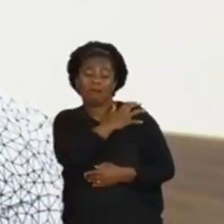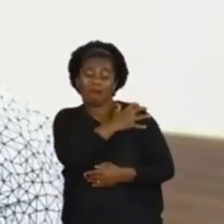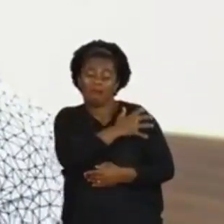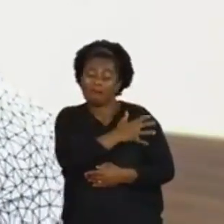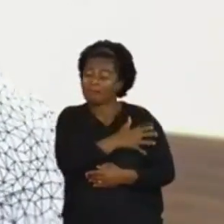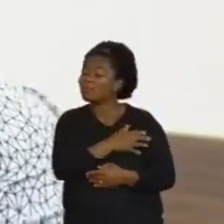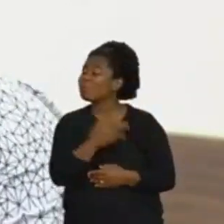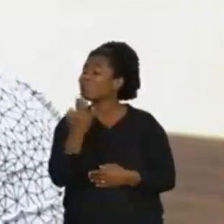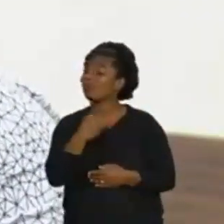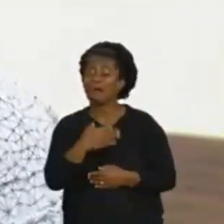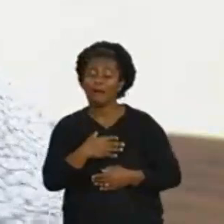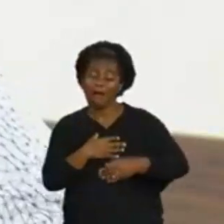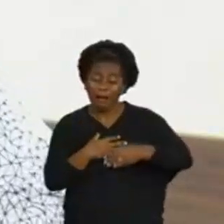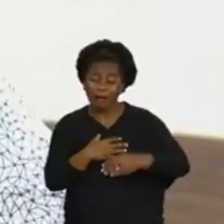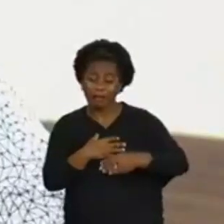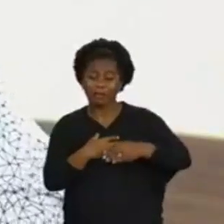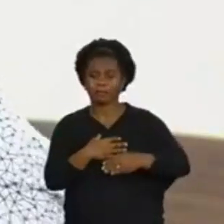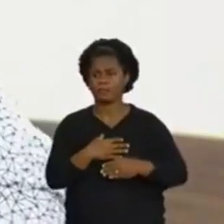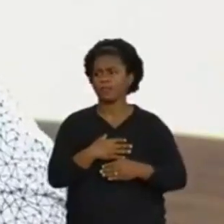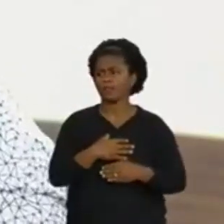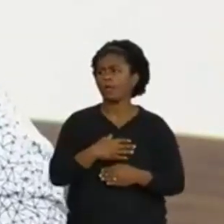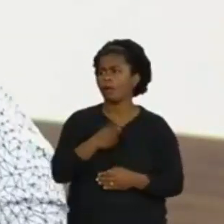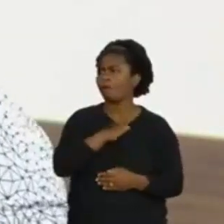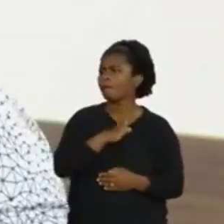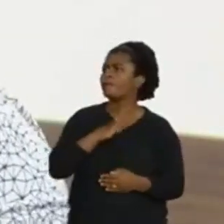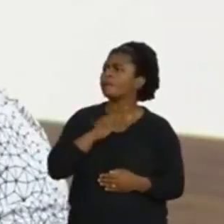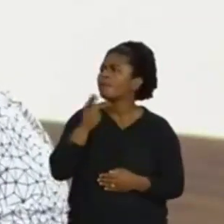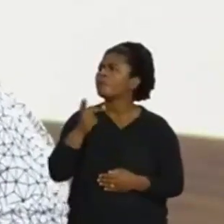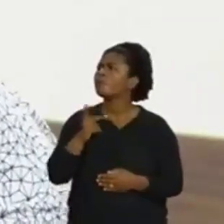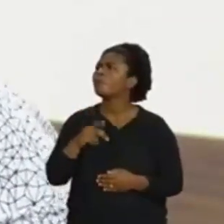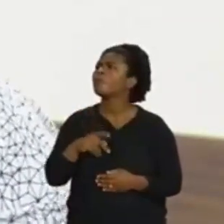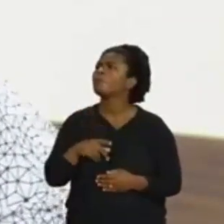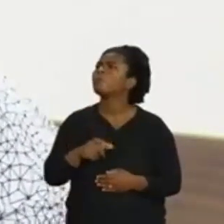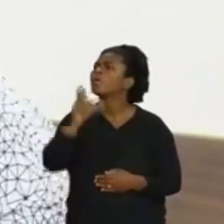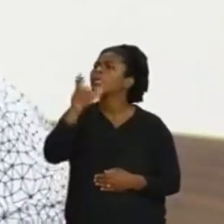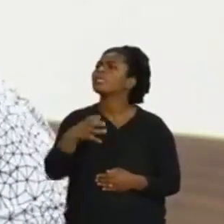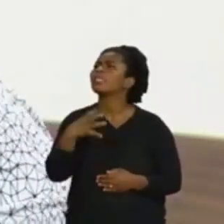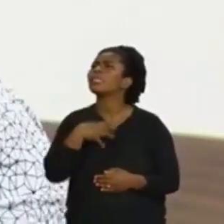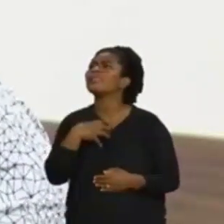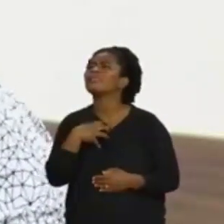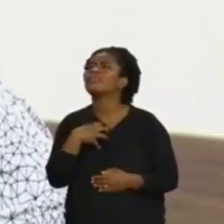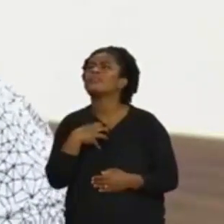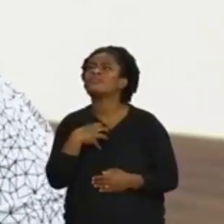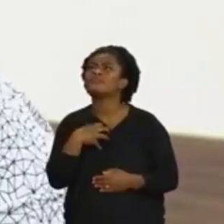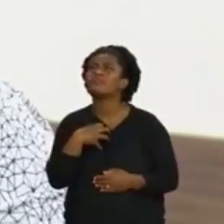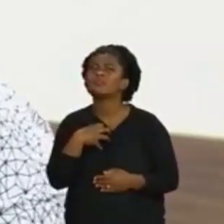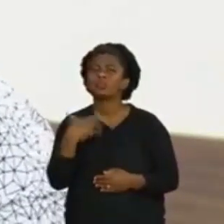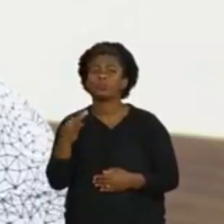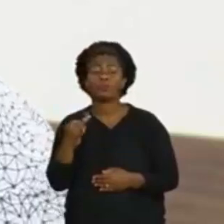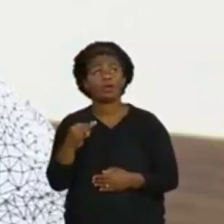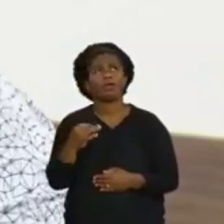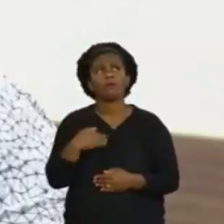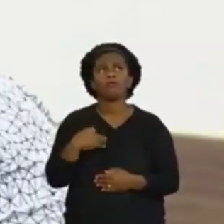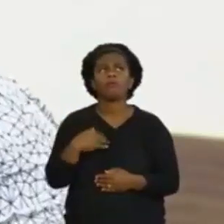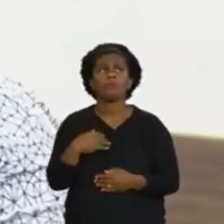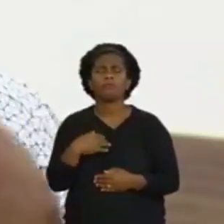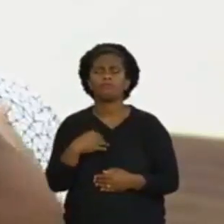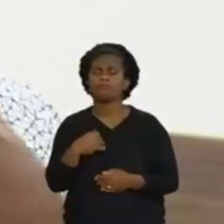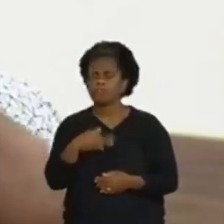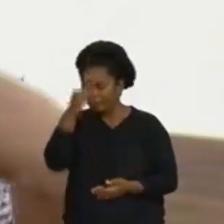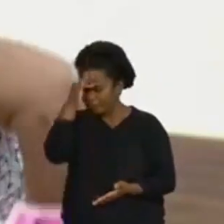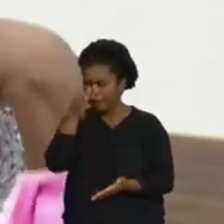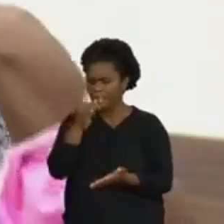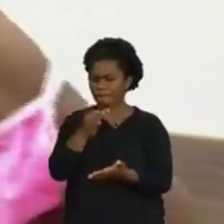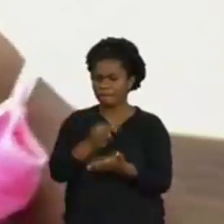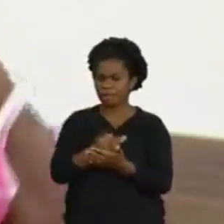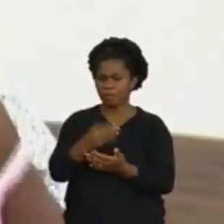braço. O bispo falou, quem é que está sentindo alguma coisa? Aí eu fiquei, né, na fé, na sombra.